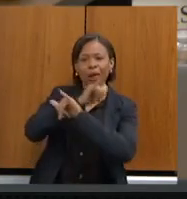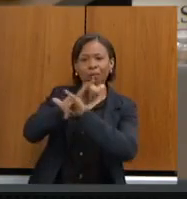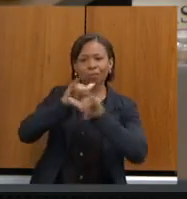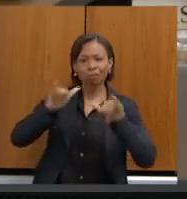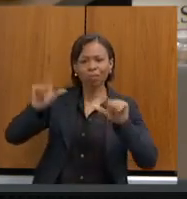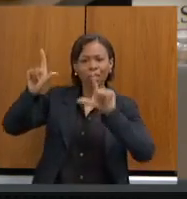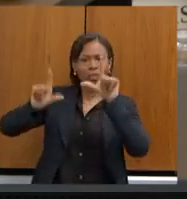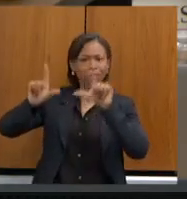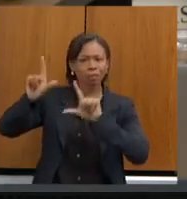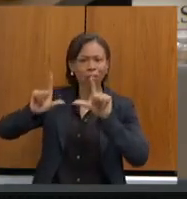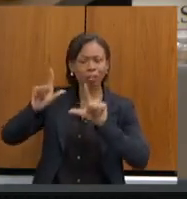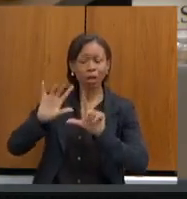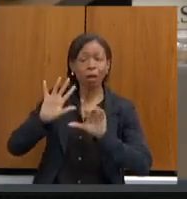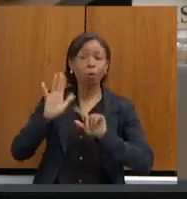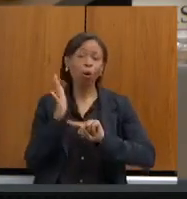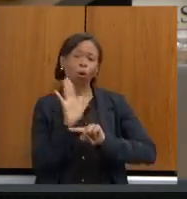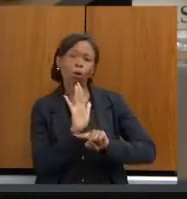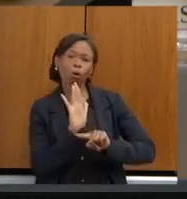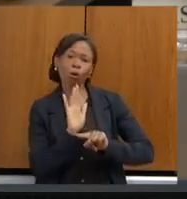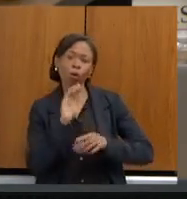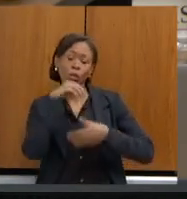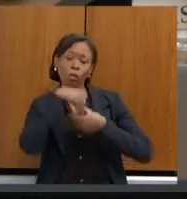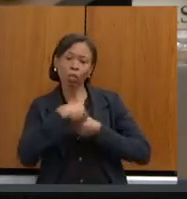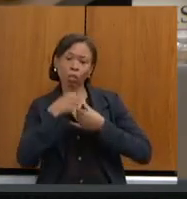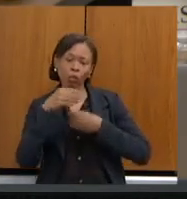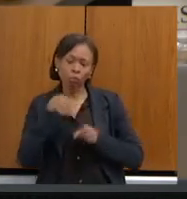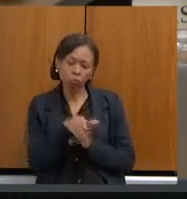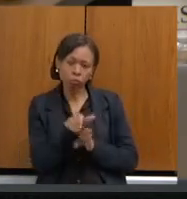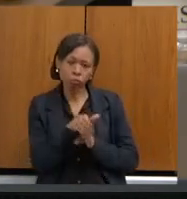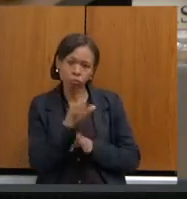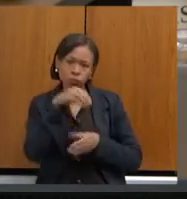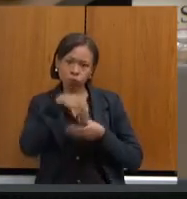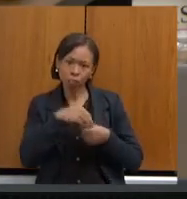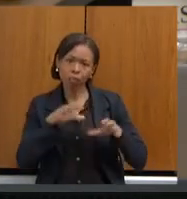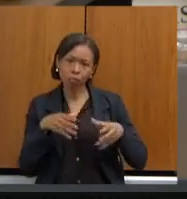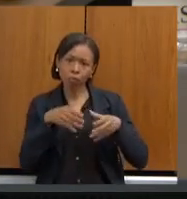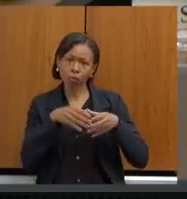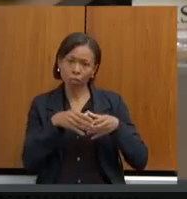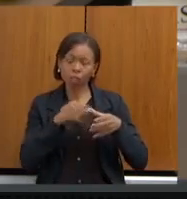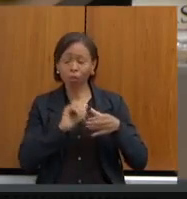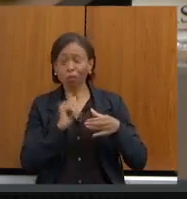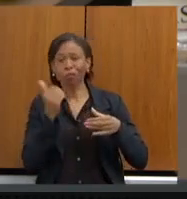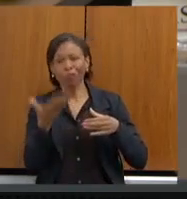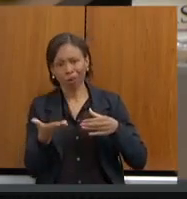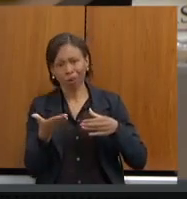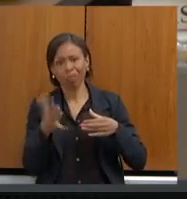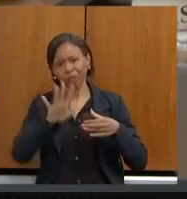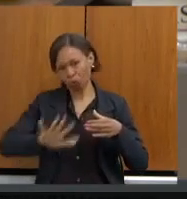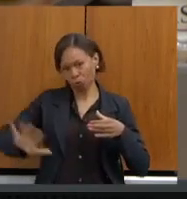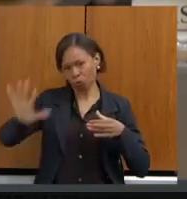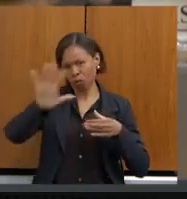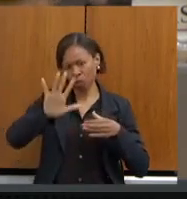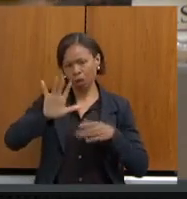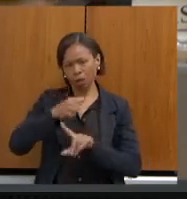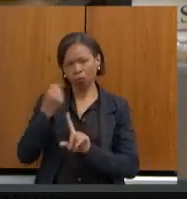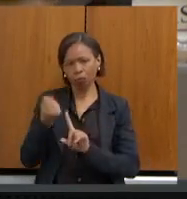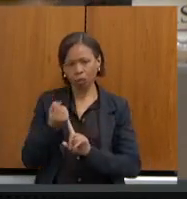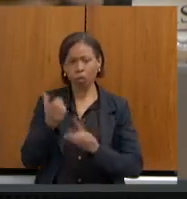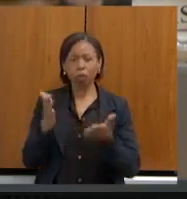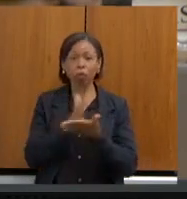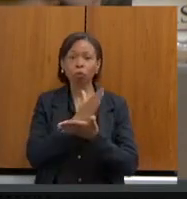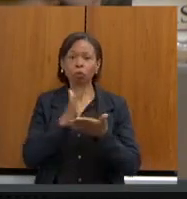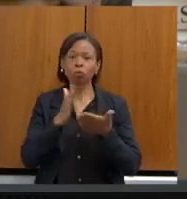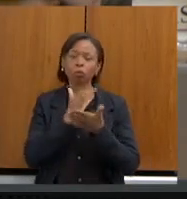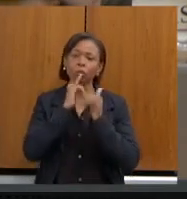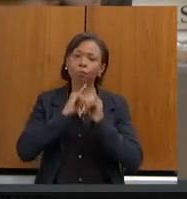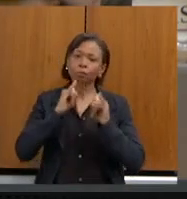porque interno que se viu também para orientar é o externo é a população em geral estão tempo Campanha né